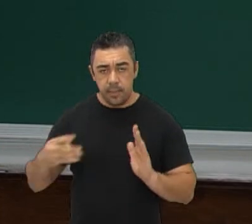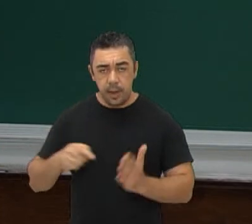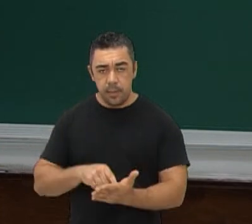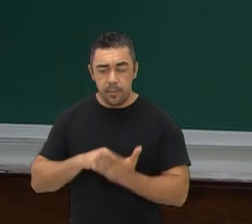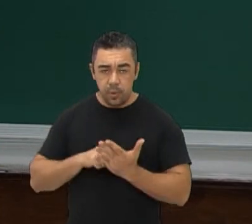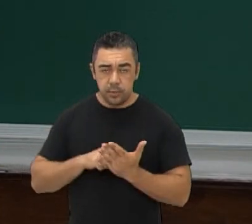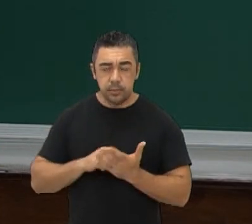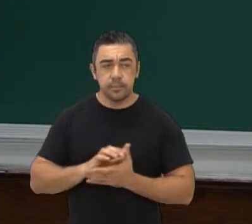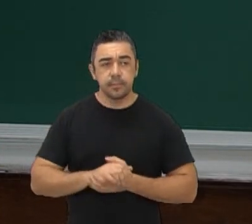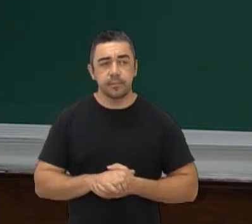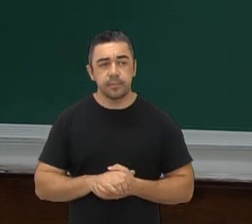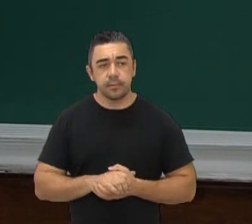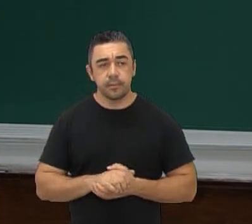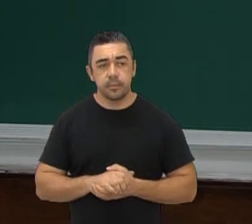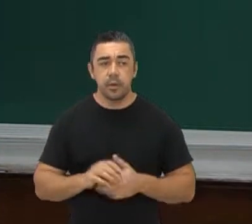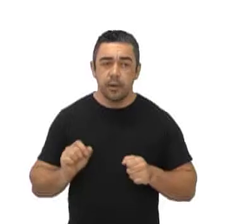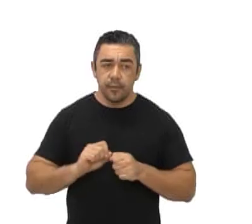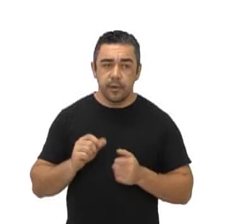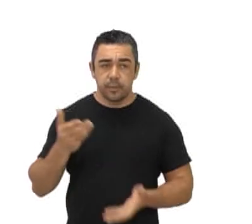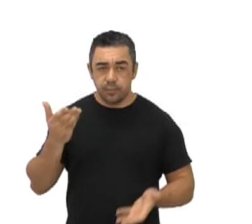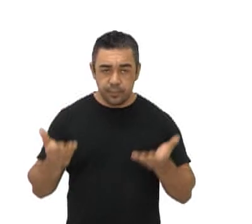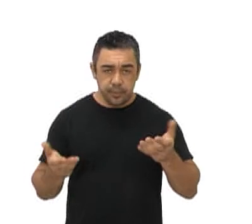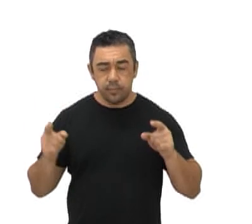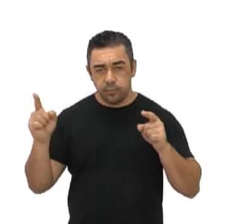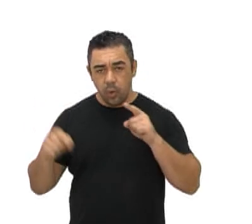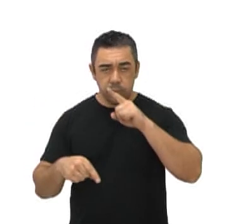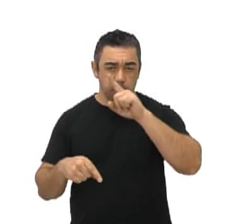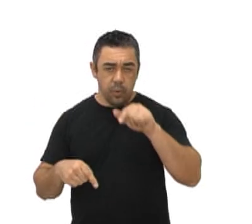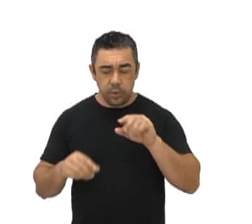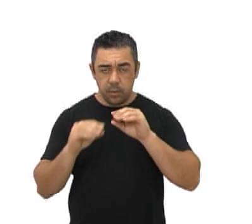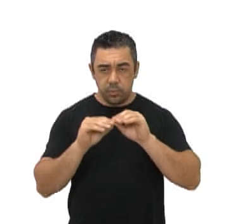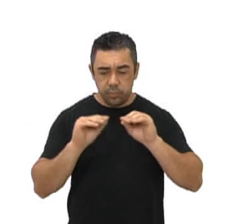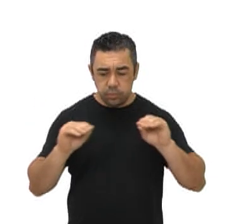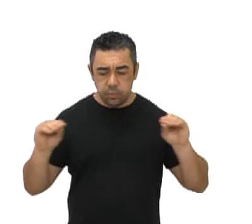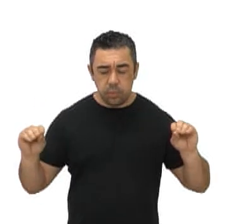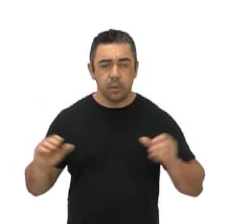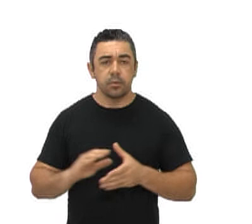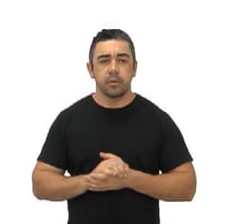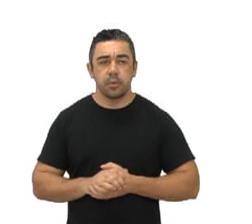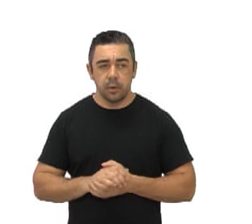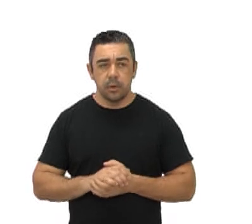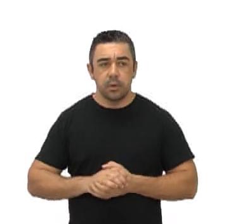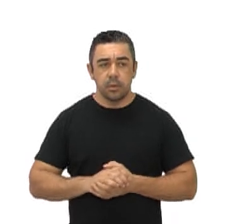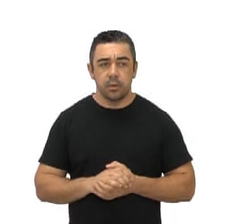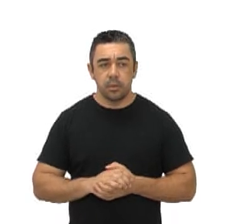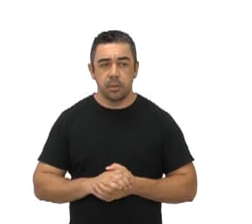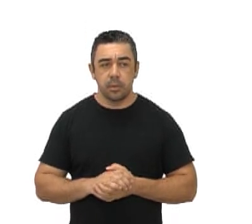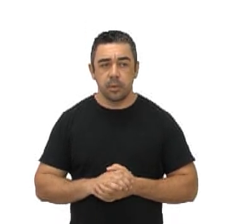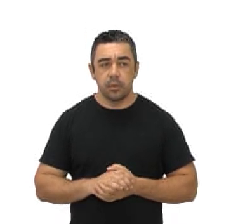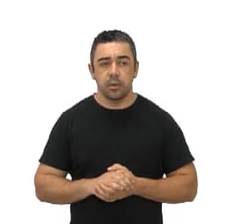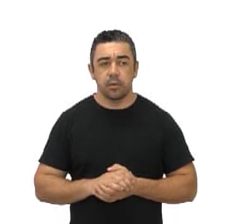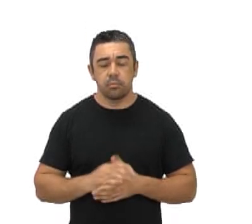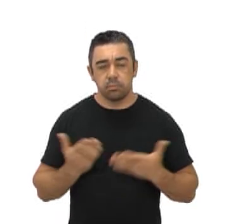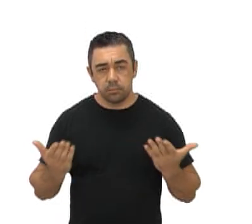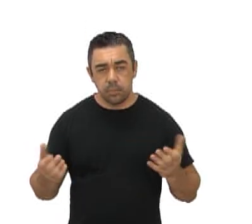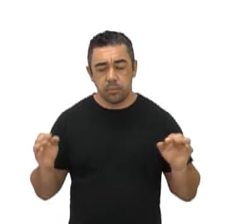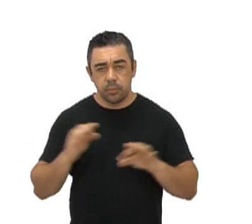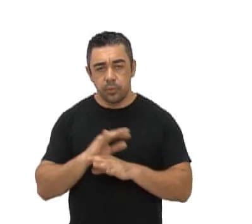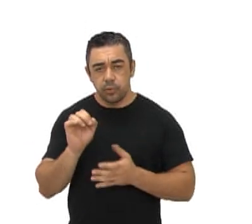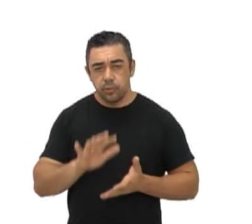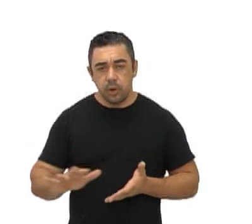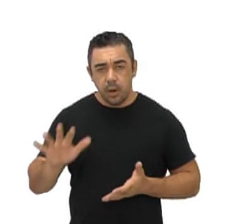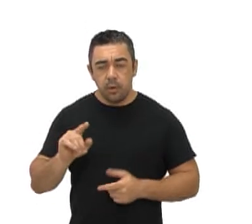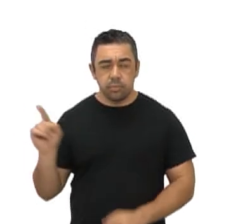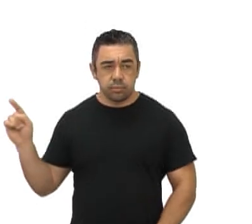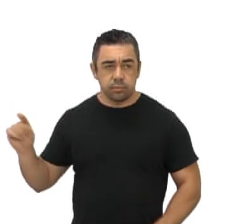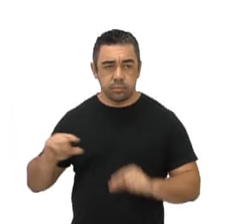ali de facilidade. Para poder fazer a reação global, a gente vai eliminar, então, os elétrons que estão sobrando ali e a reação global